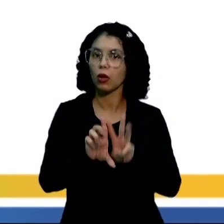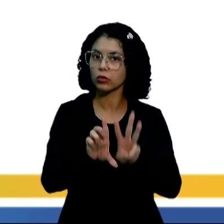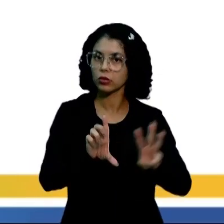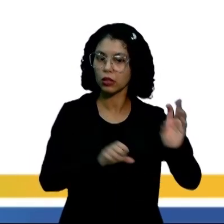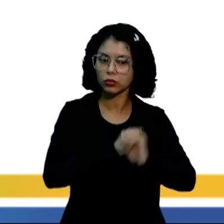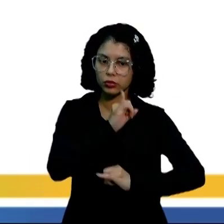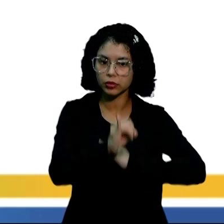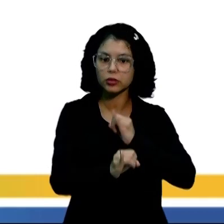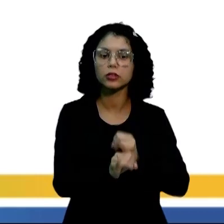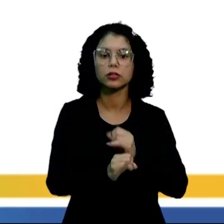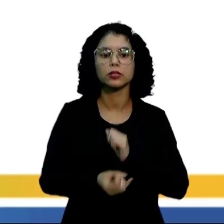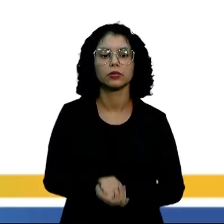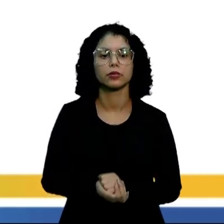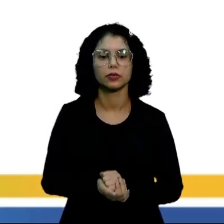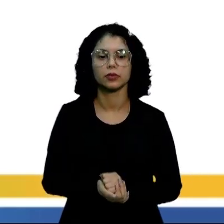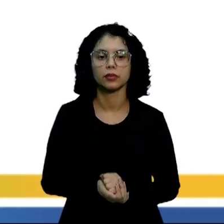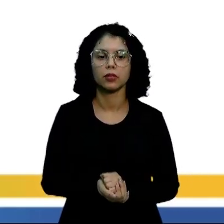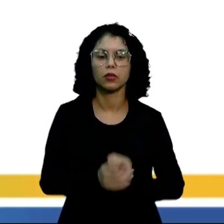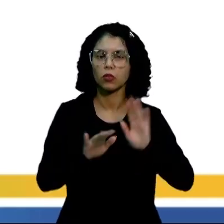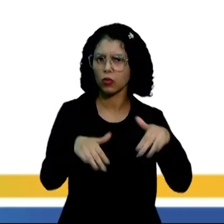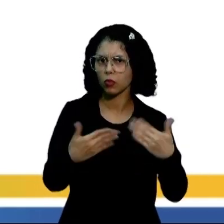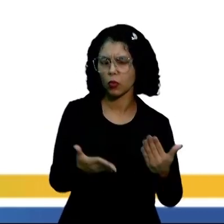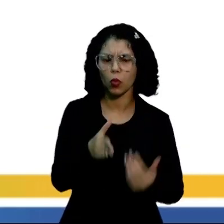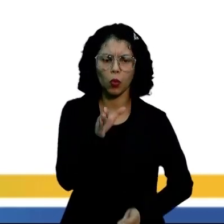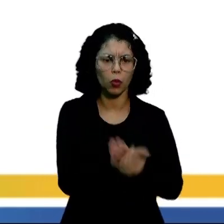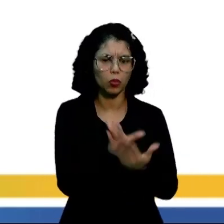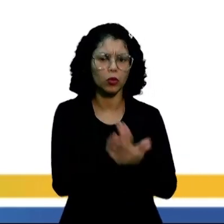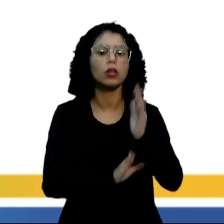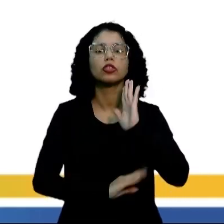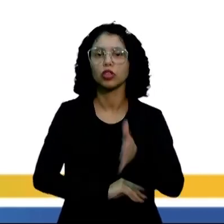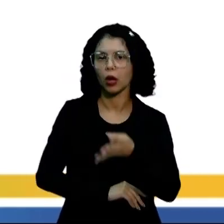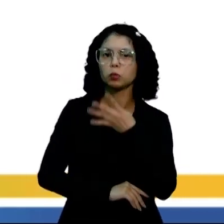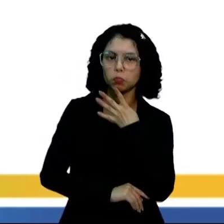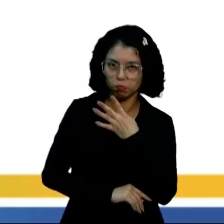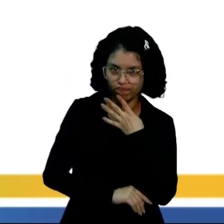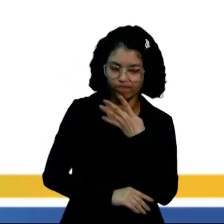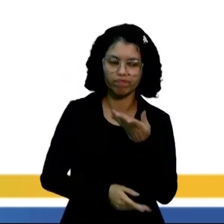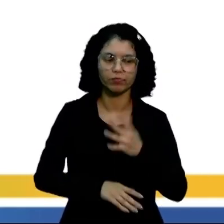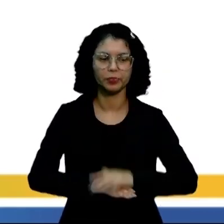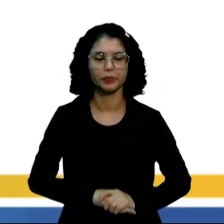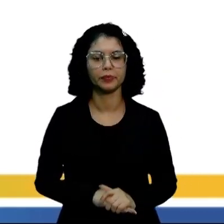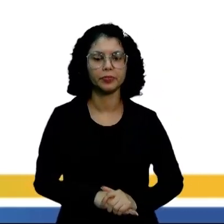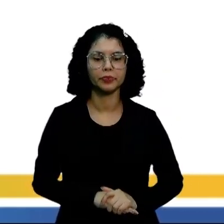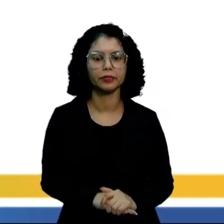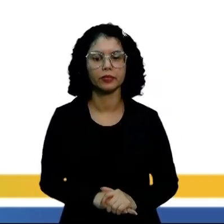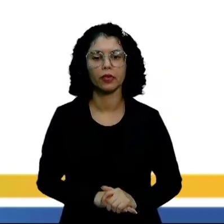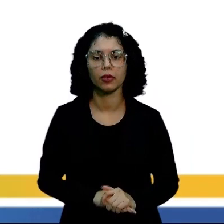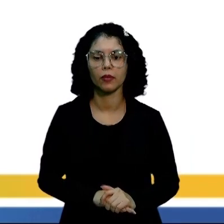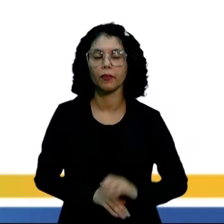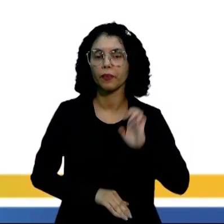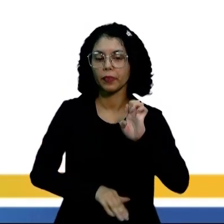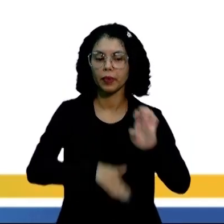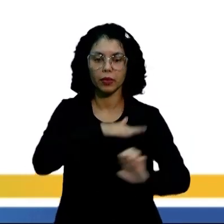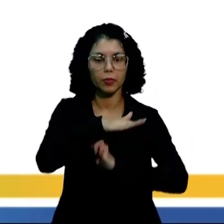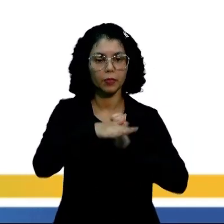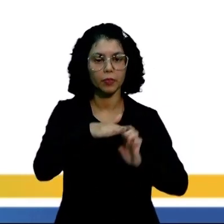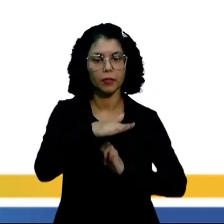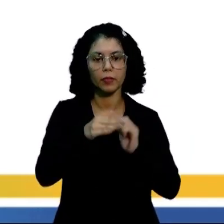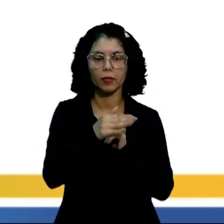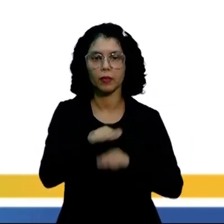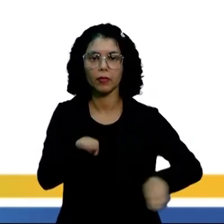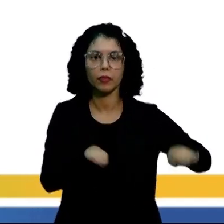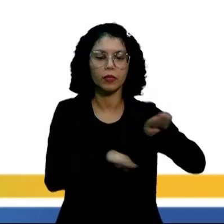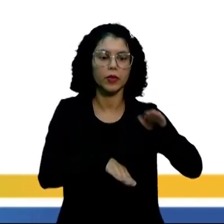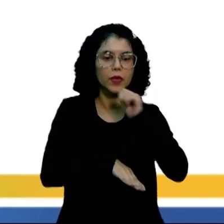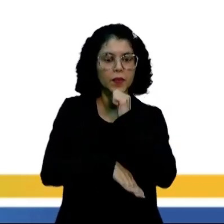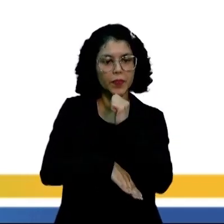da internet, pelos quais o produto já pode ser conhecido. E letra E, as empresas que